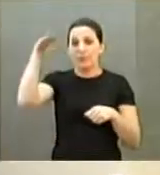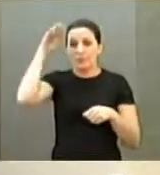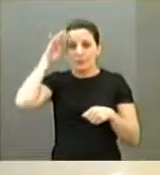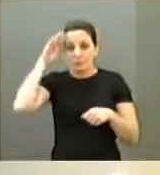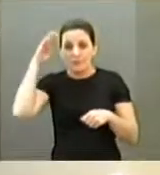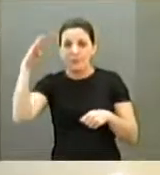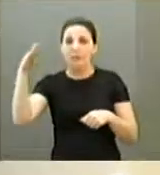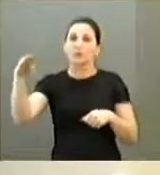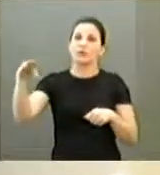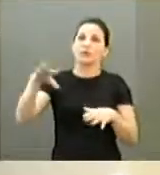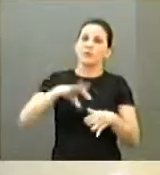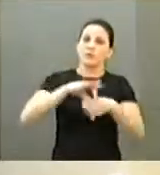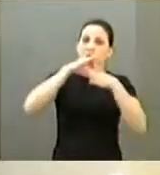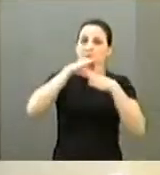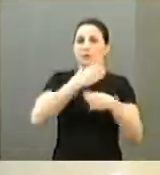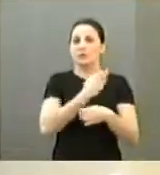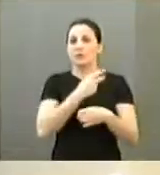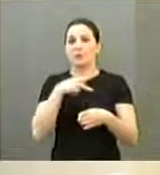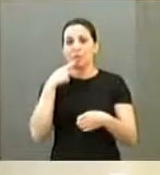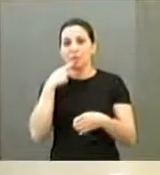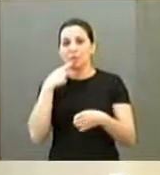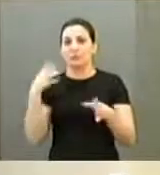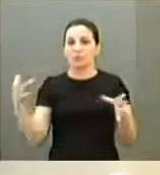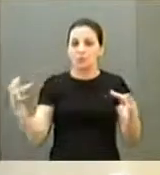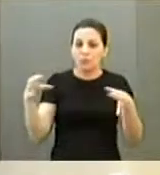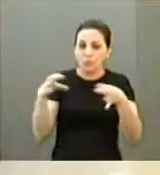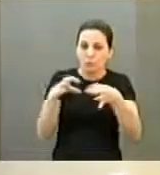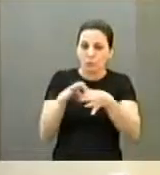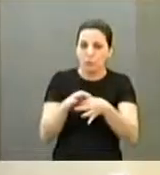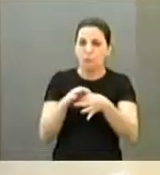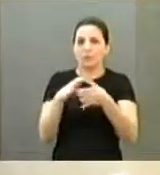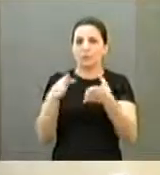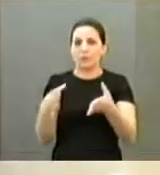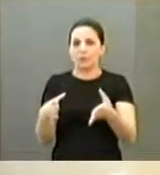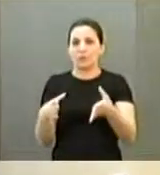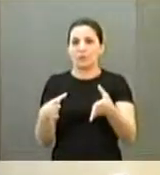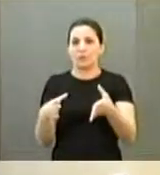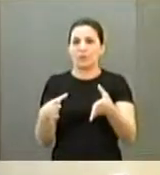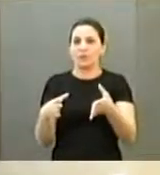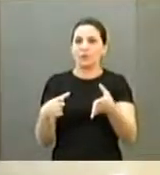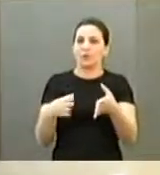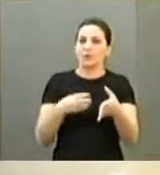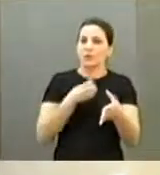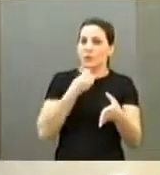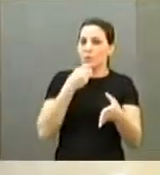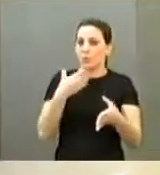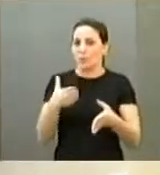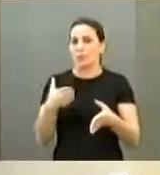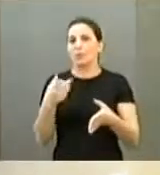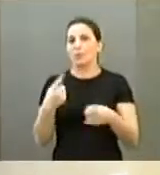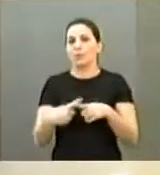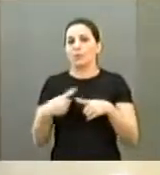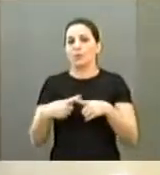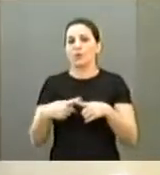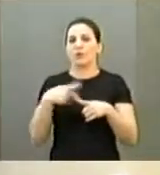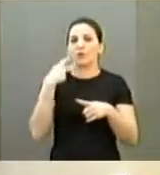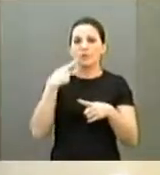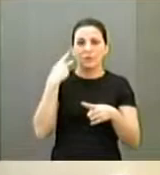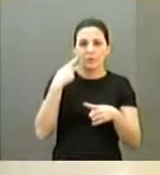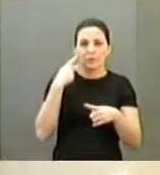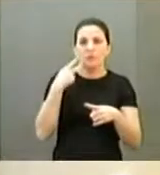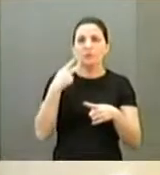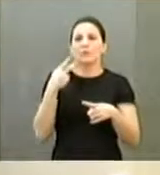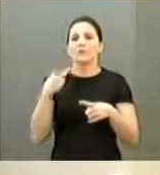lideranças políticas se unam nessa direção. Estou achando muito bacana, porque a maioria dos vereadores aqui trataram da questão